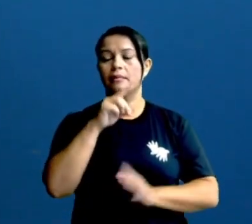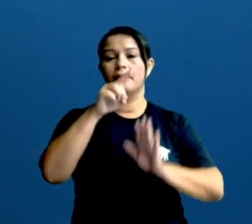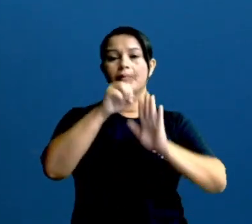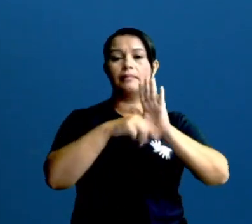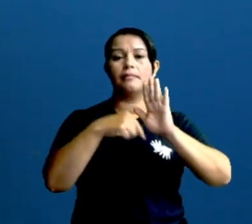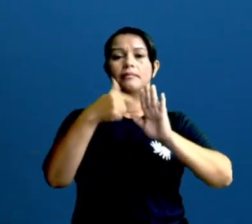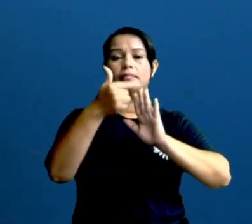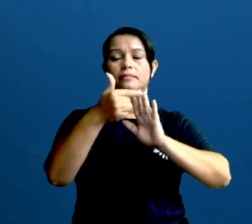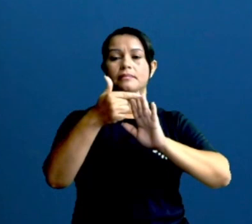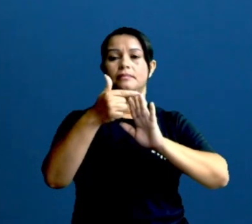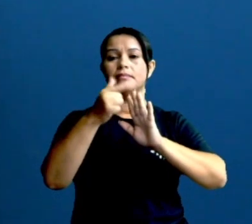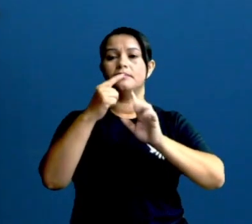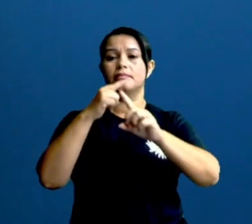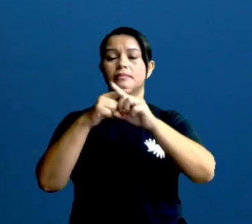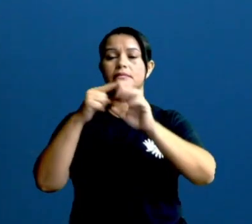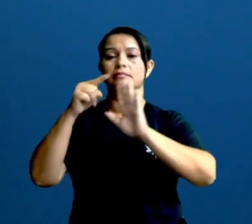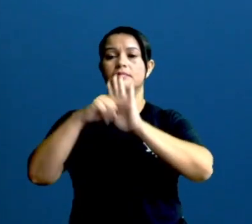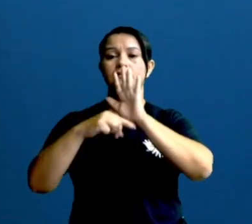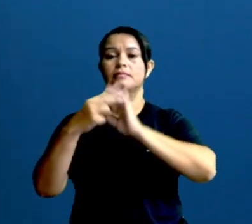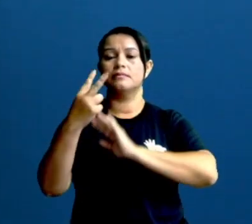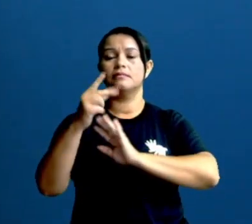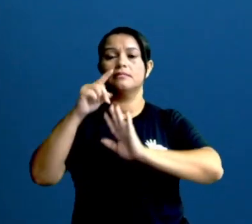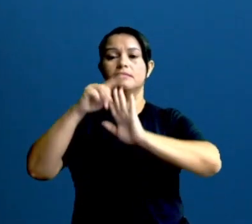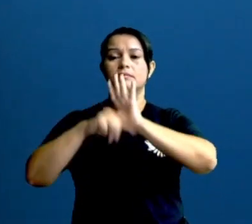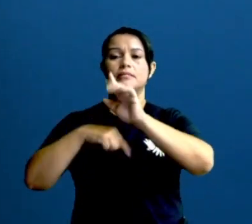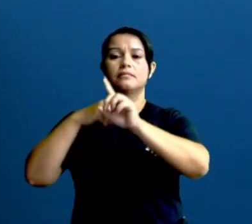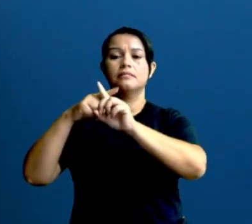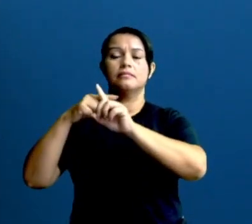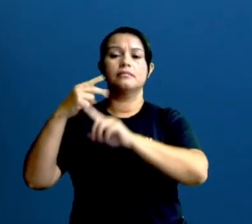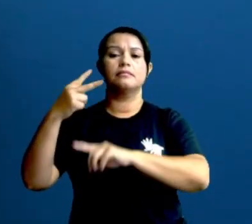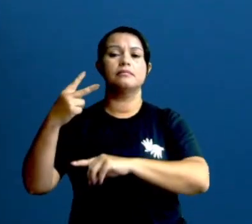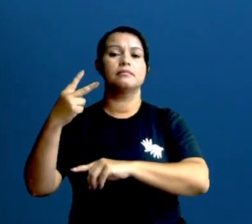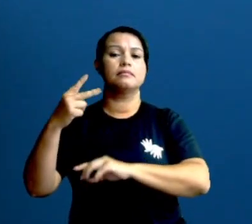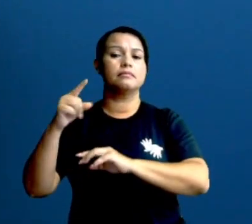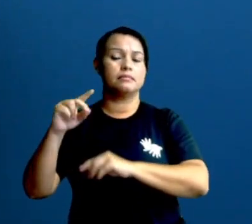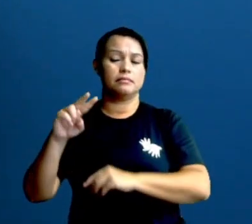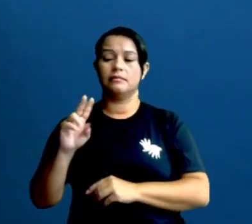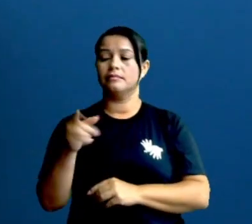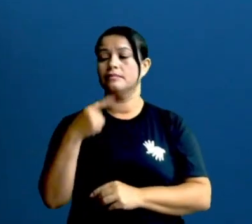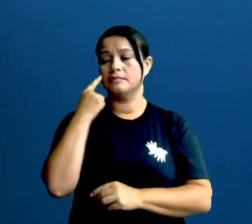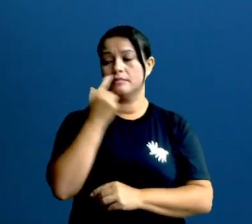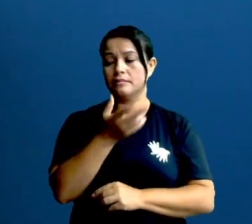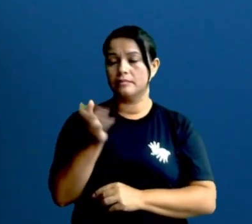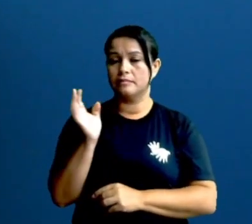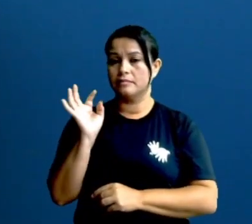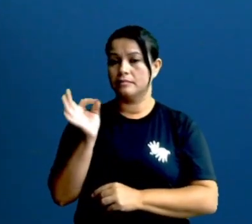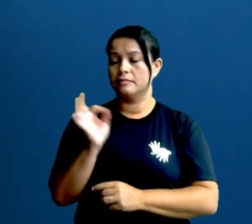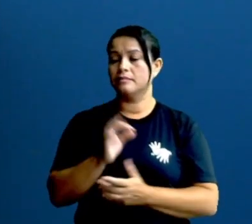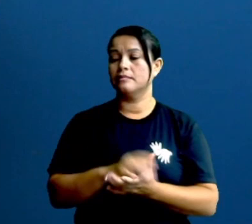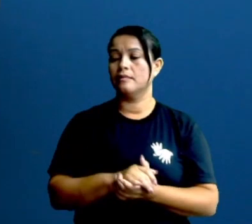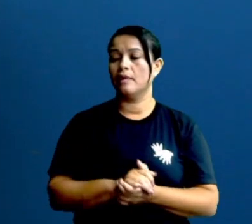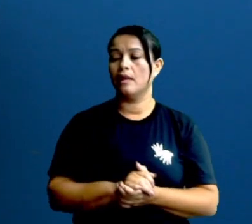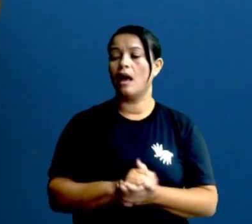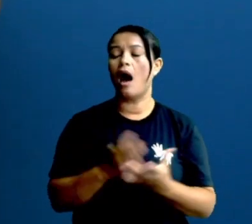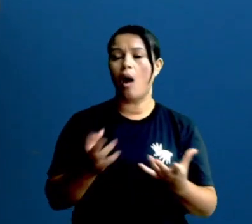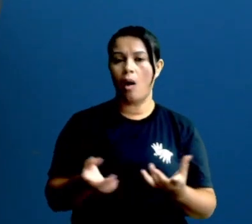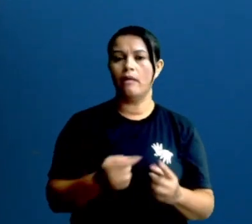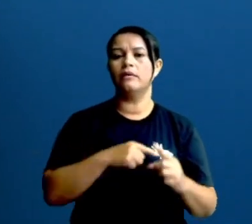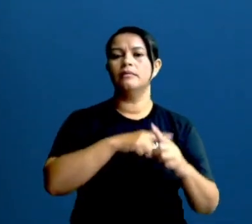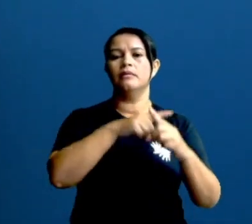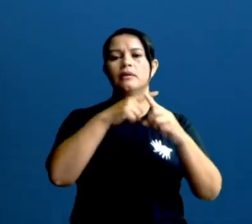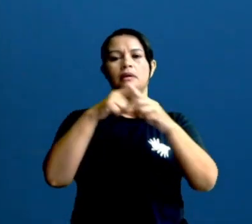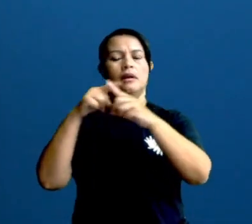menos 2 vezes menos 2 vezes menos 2, tá certo? Então, eu vou